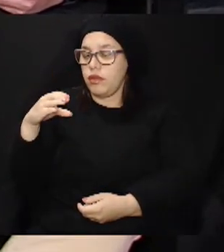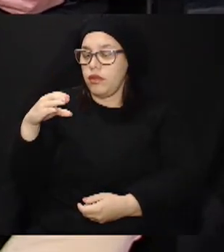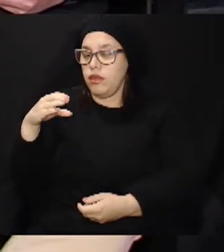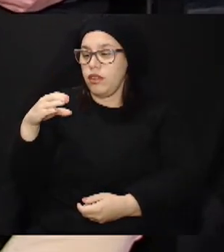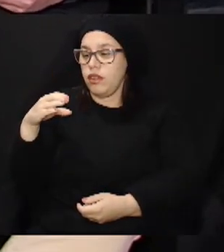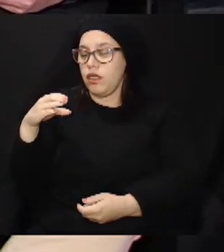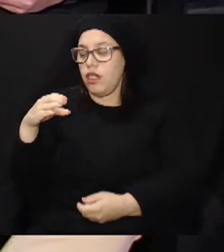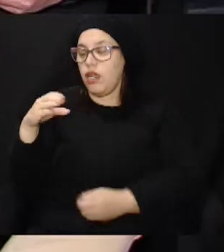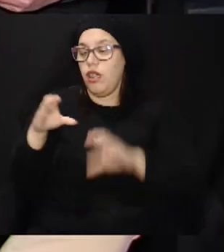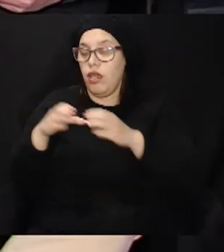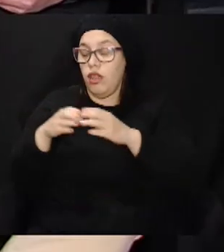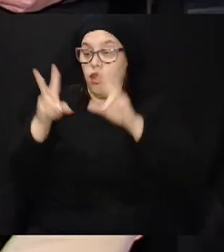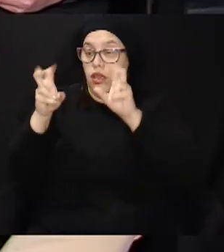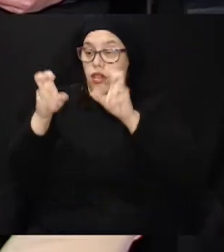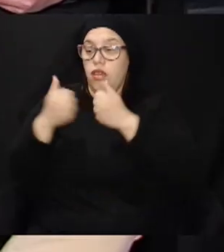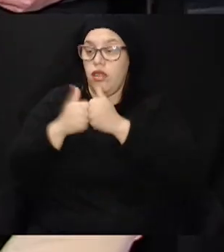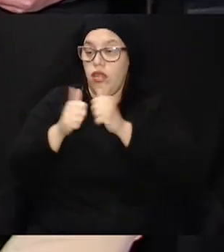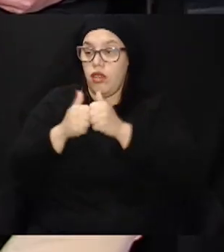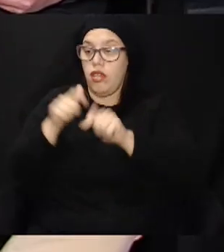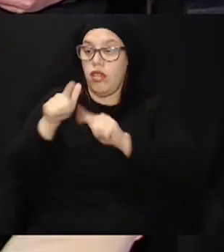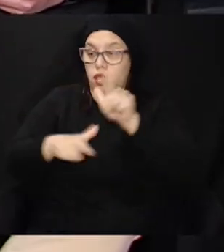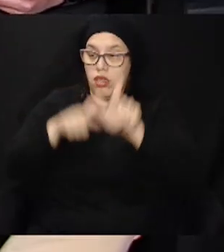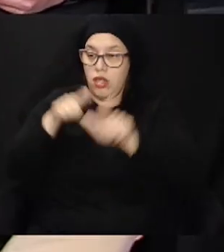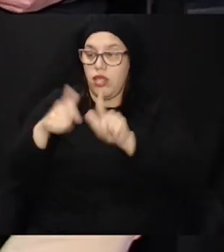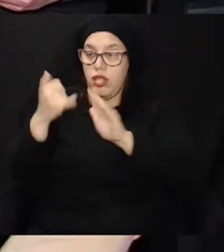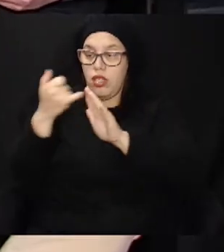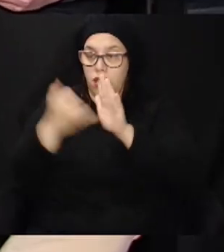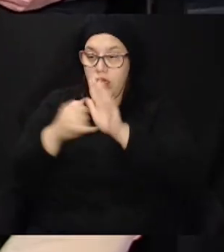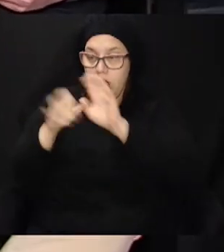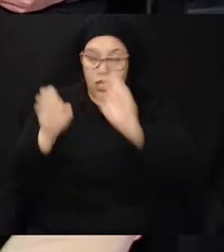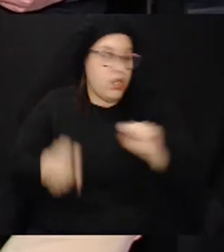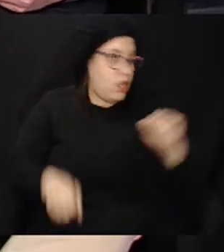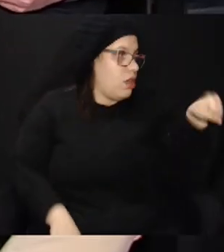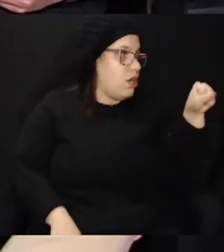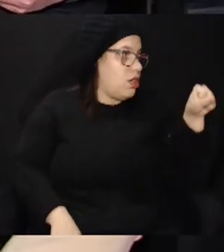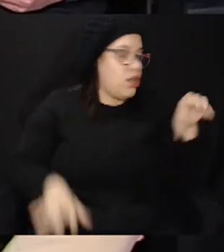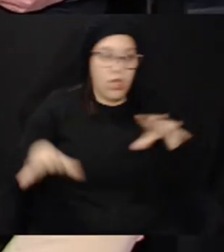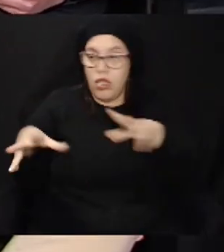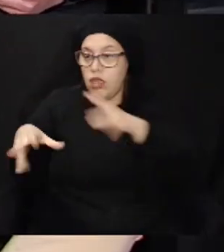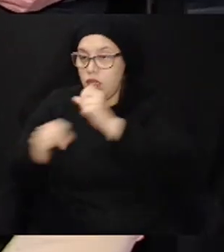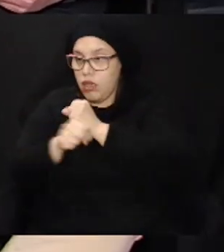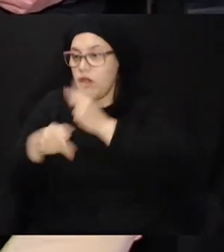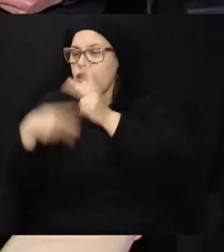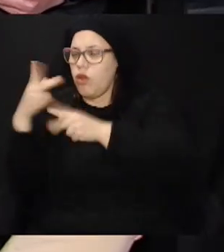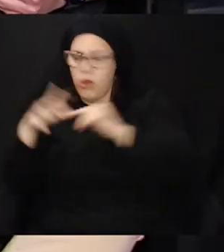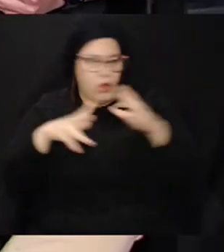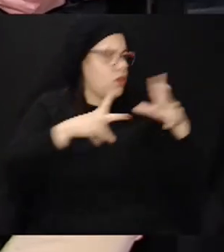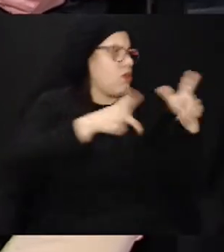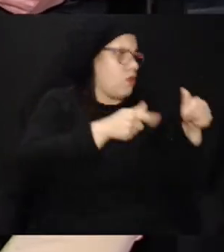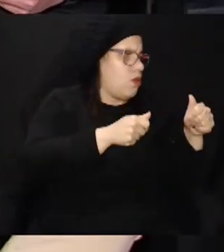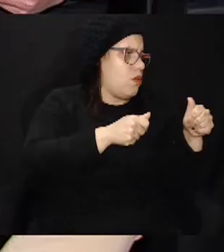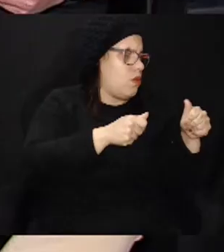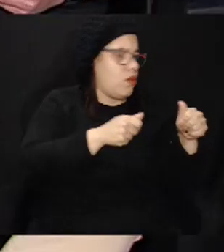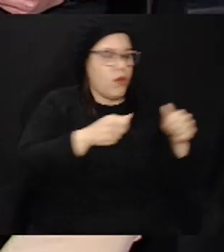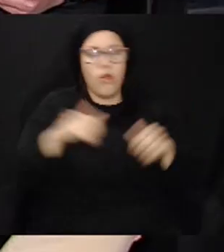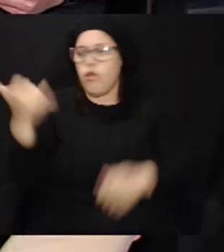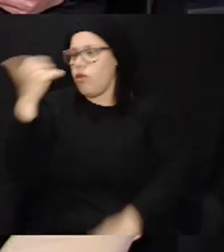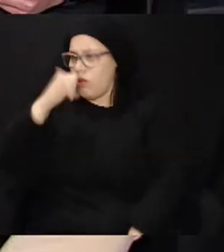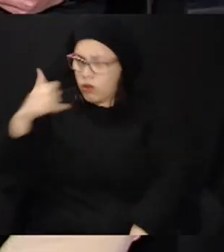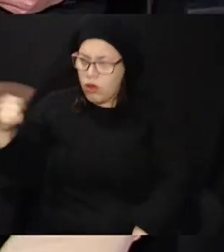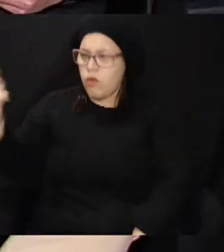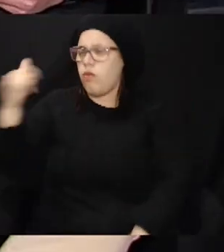Temática de Transporte, Logística e Infraestrutura, né? Isso. Engloba tudo isso que a gente está conversando, né? Tudo isso, a questão dos aeroportos, da